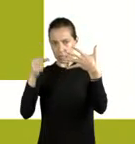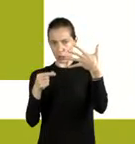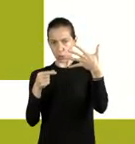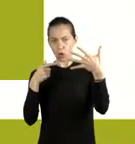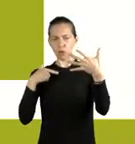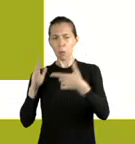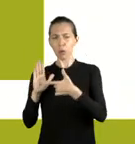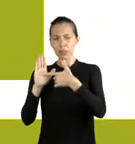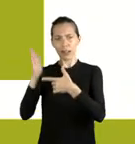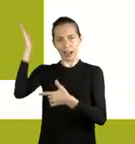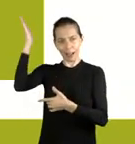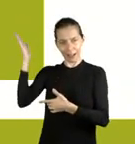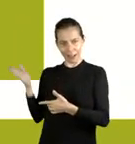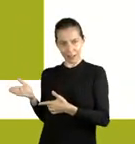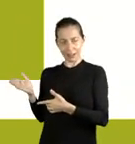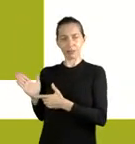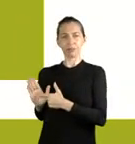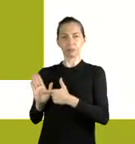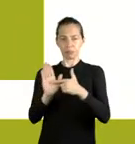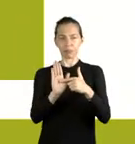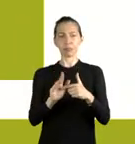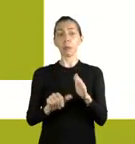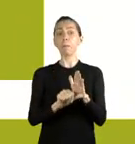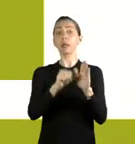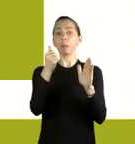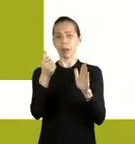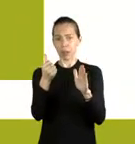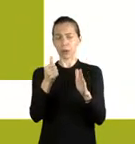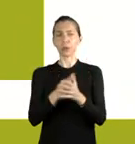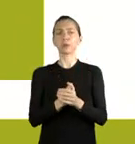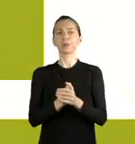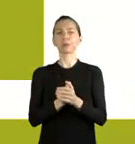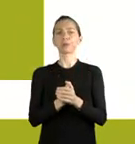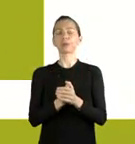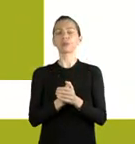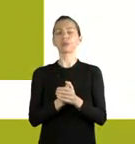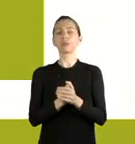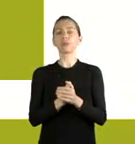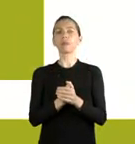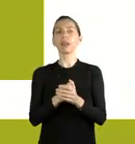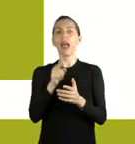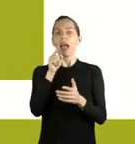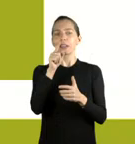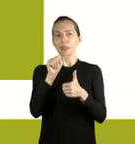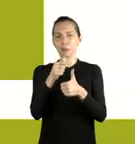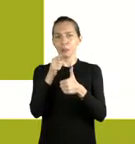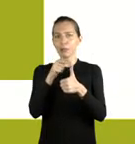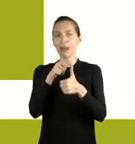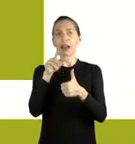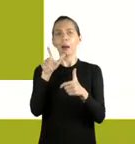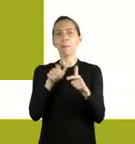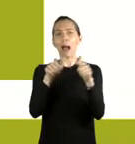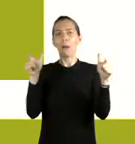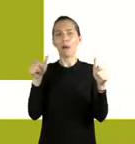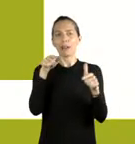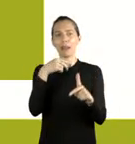aqui para colocar nesse slide. Primeira fase, eu acho que é a fase que muita gente vive.